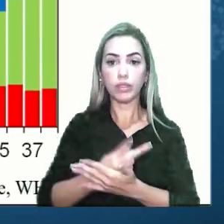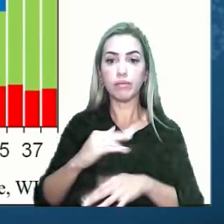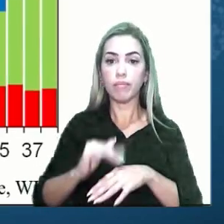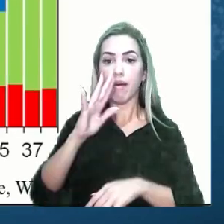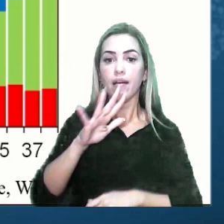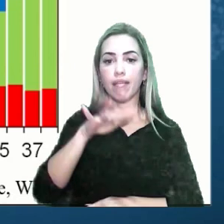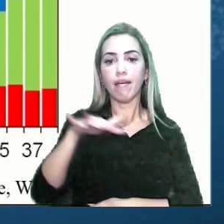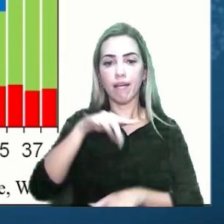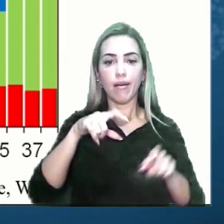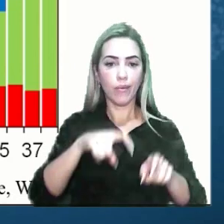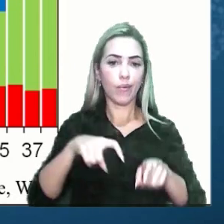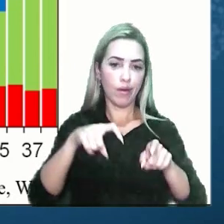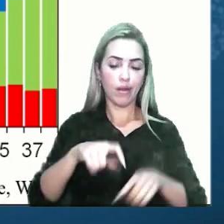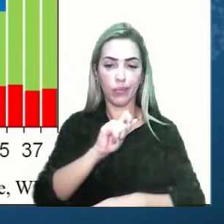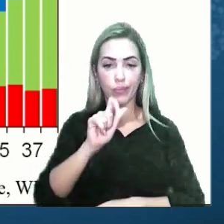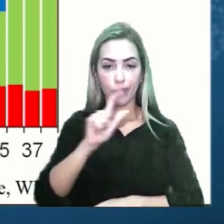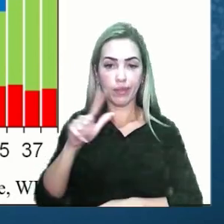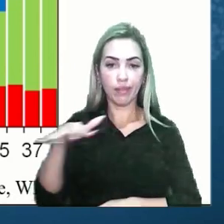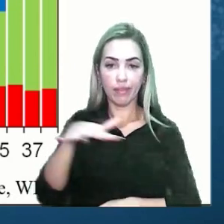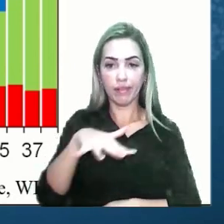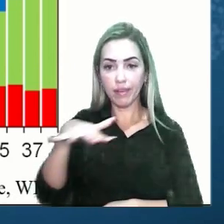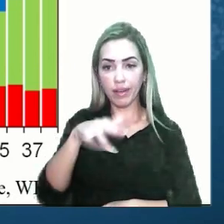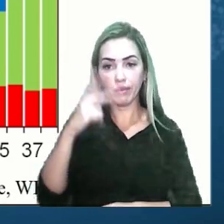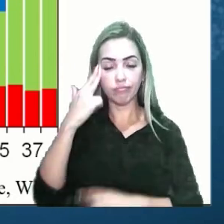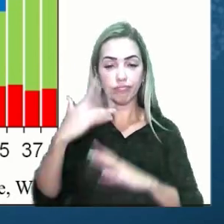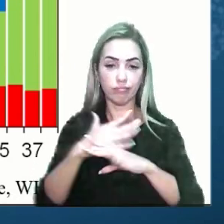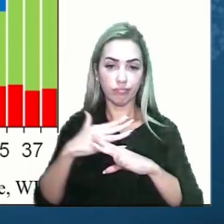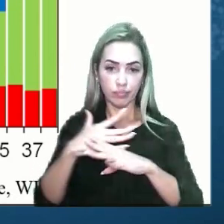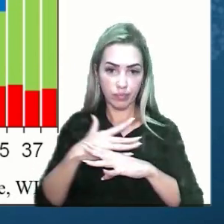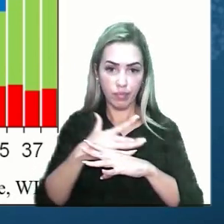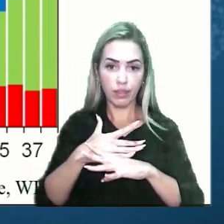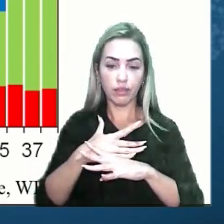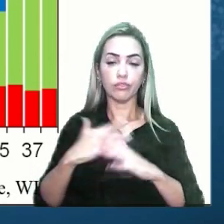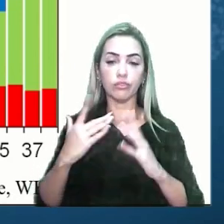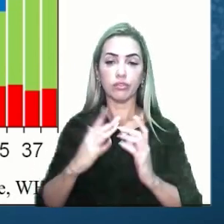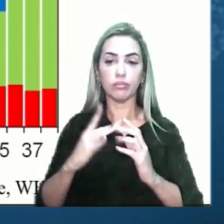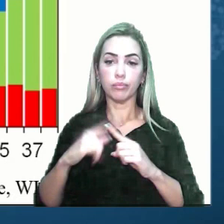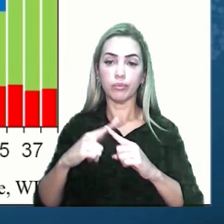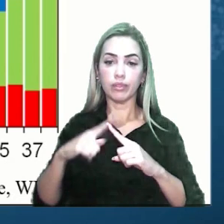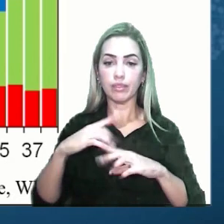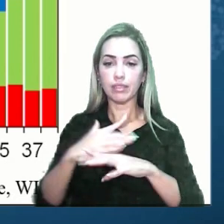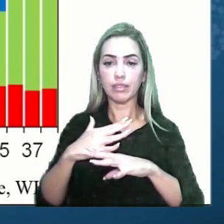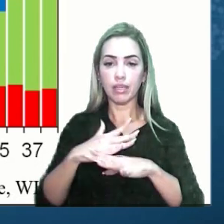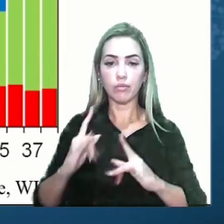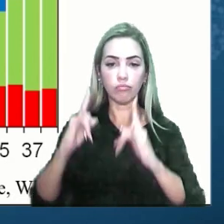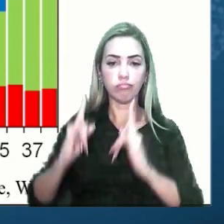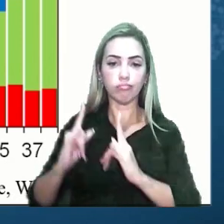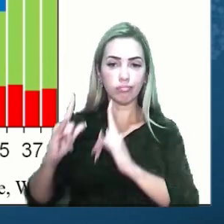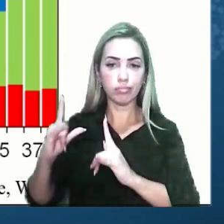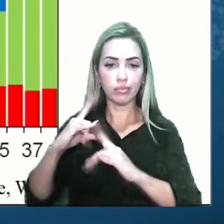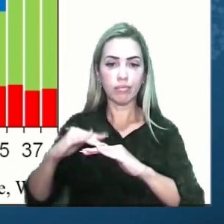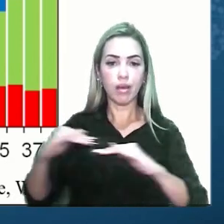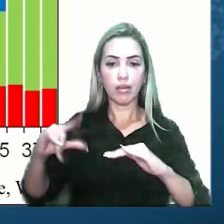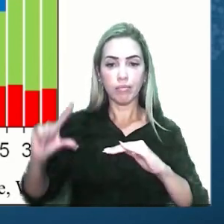áreas rurais do que em cidades, em meios urbanos, porque a densidade da população nas áreas rurais é mais baixa